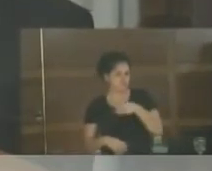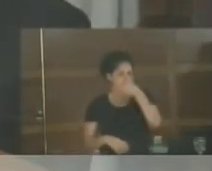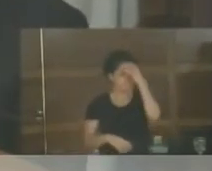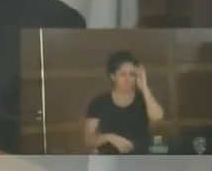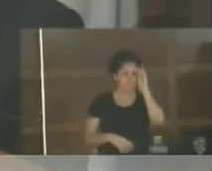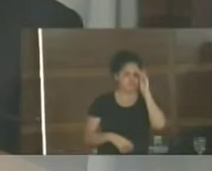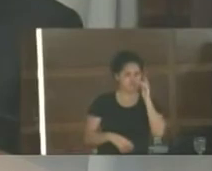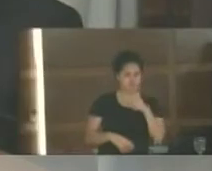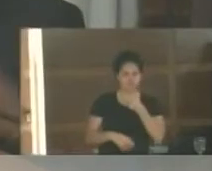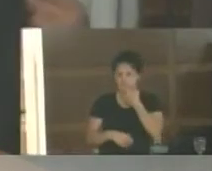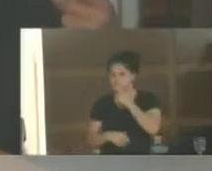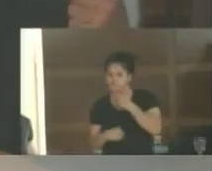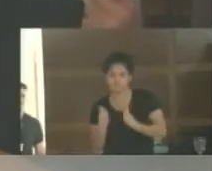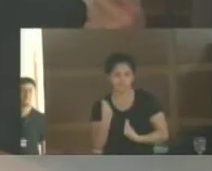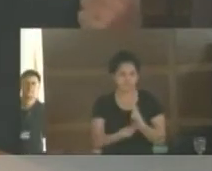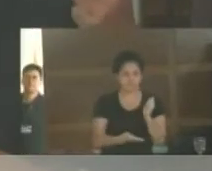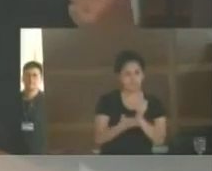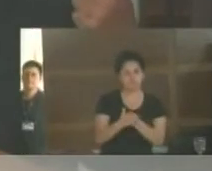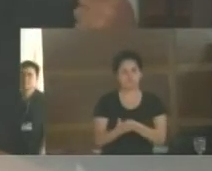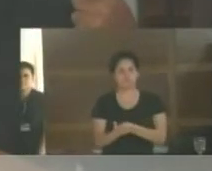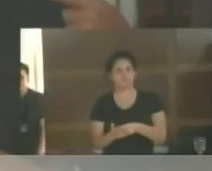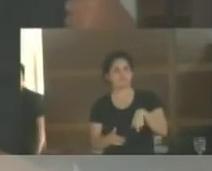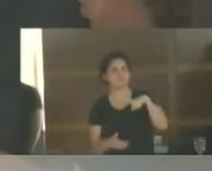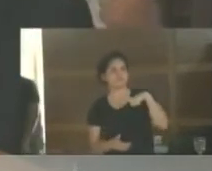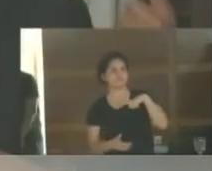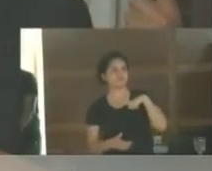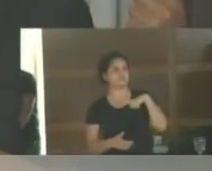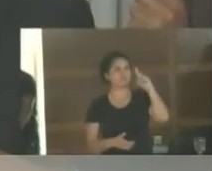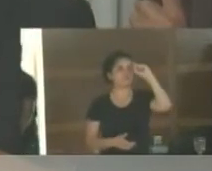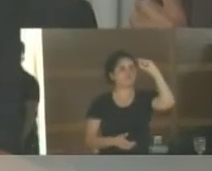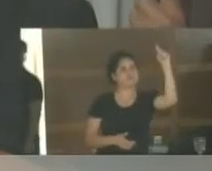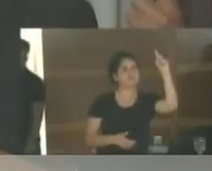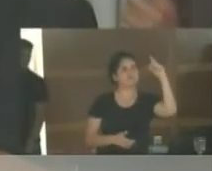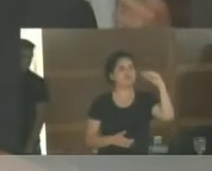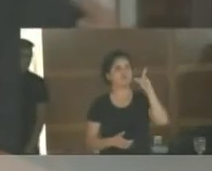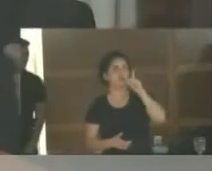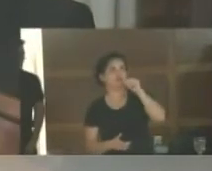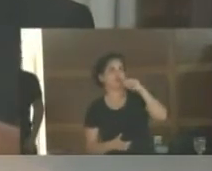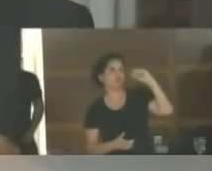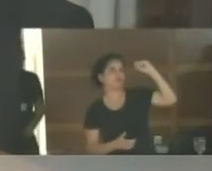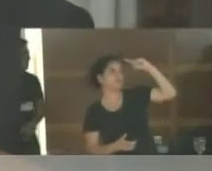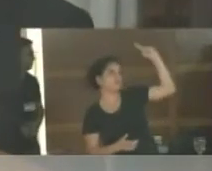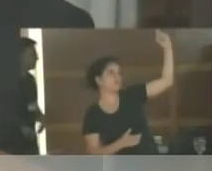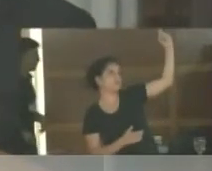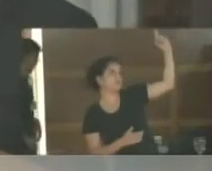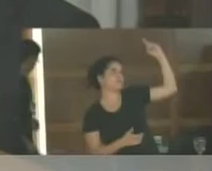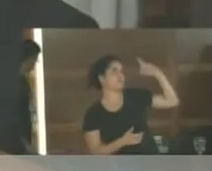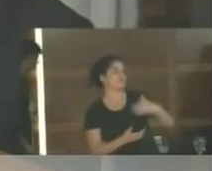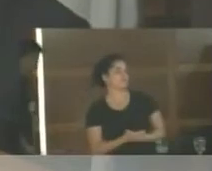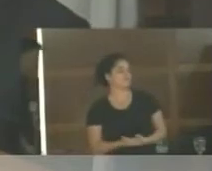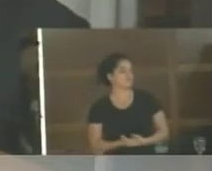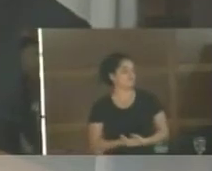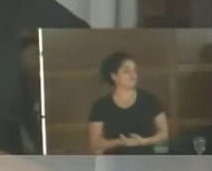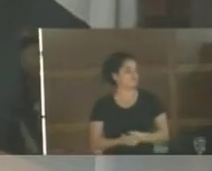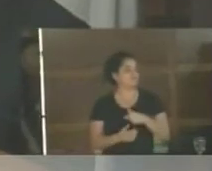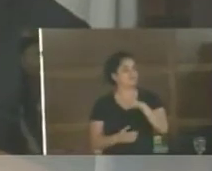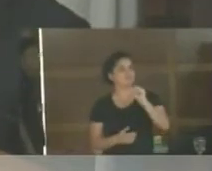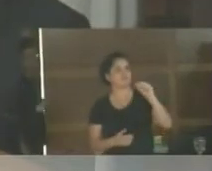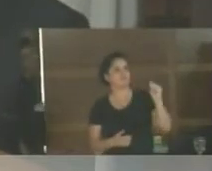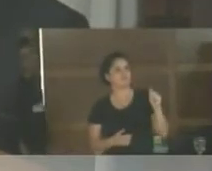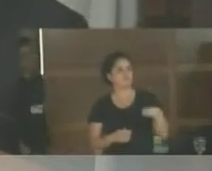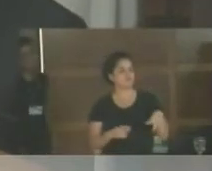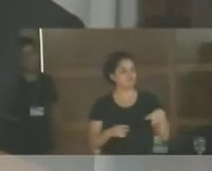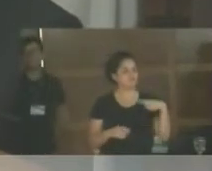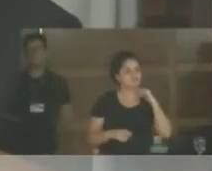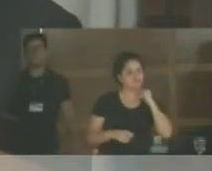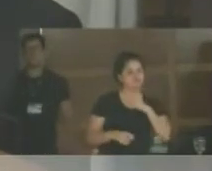conseguem pagar, tem aquele pensamento ainda de achar que a água é divina, que é de Deus, e aí o sai, vai, e negativa o nome das pessoas, bota